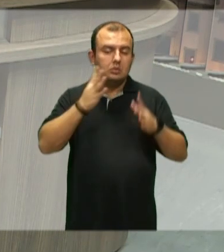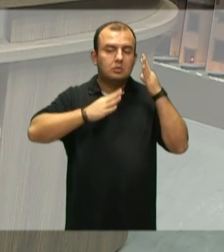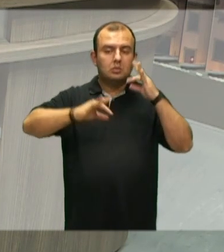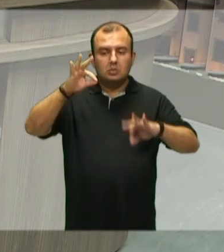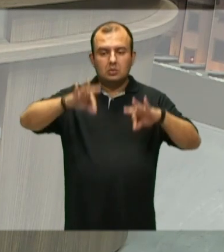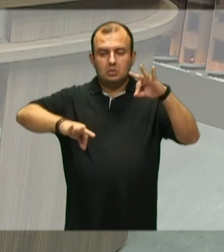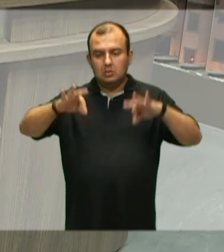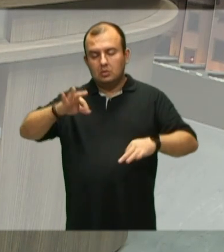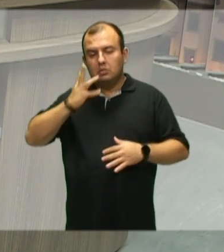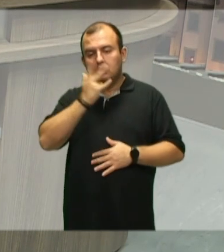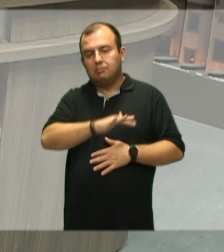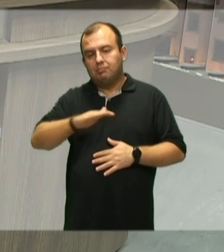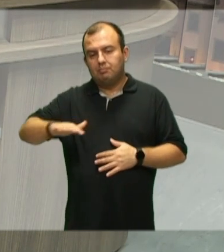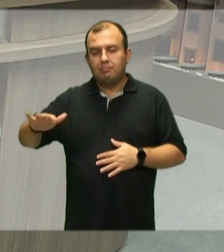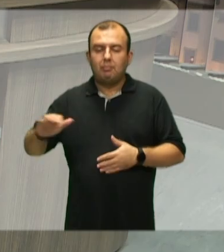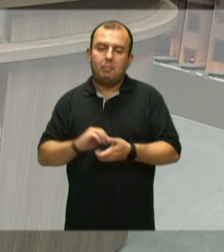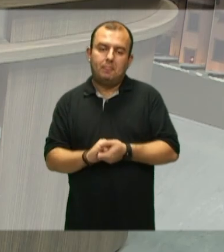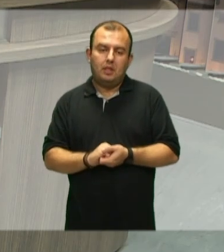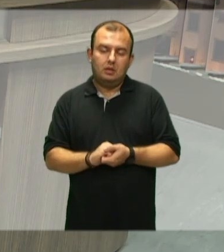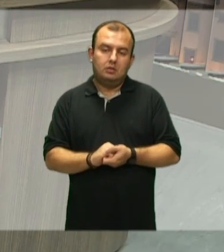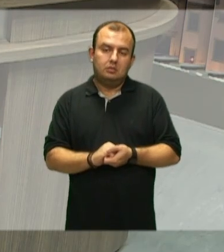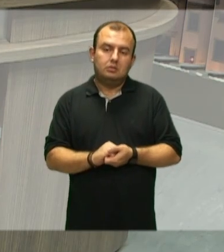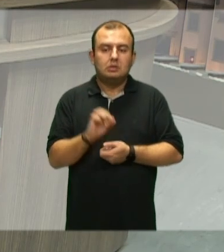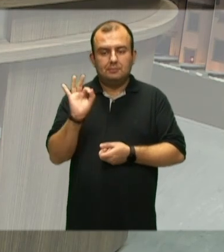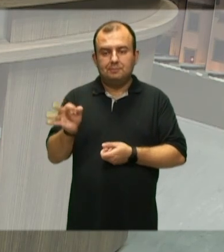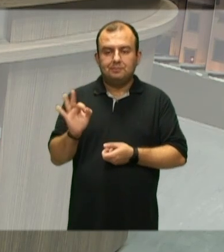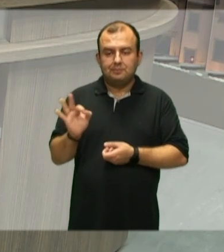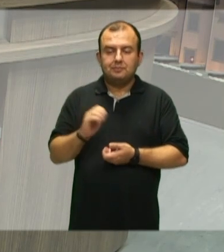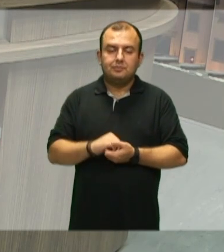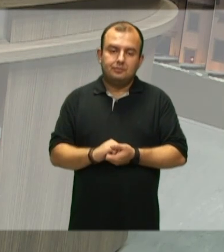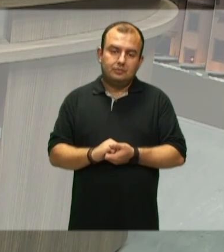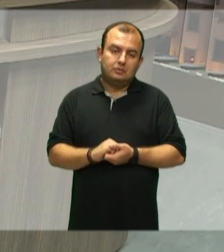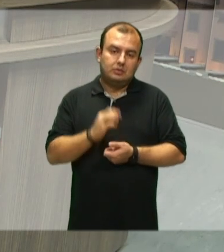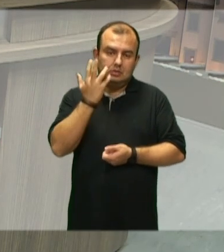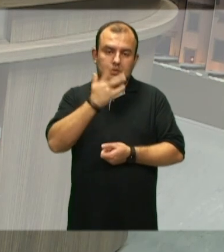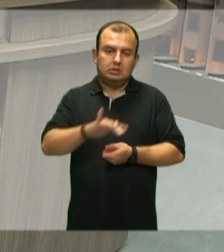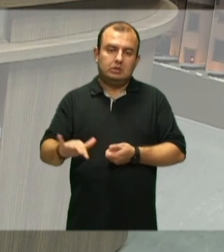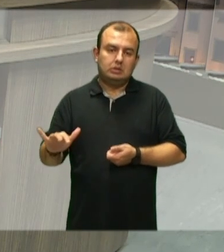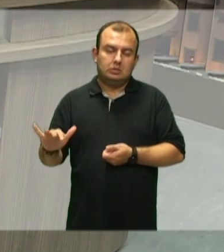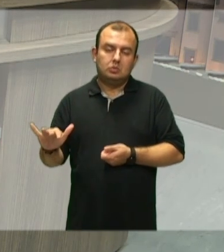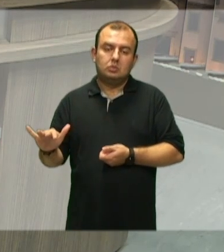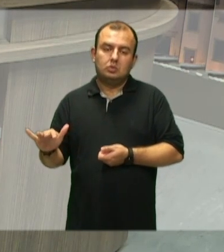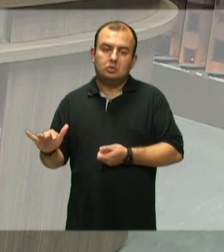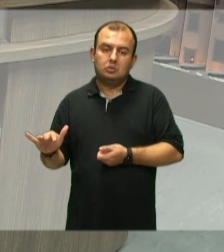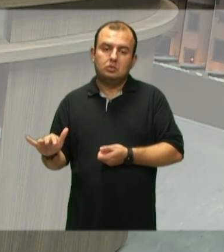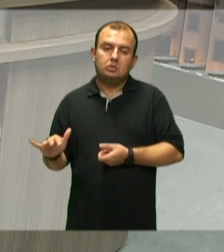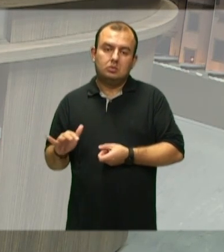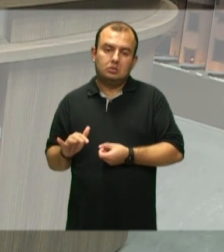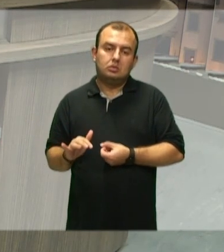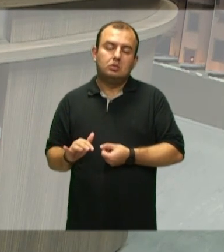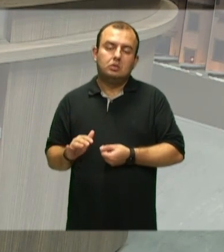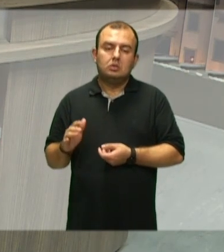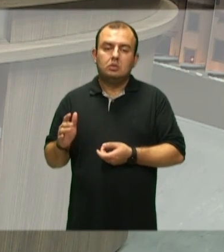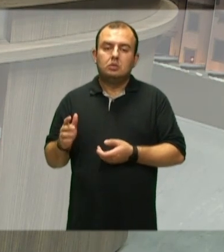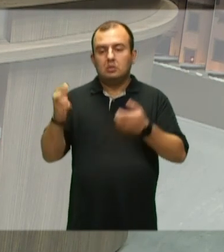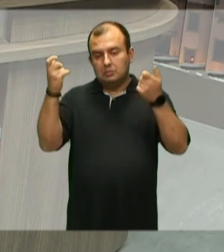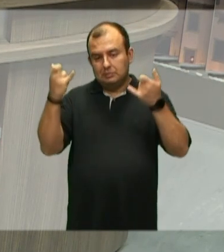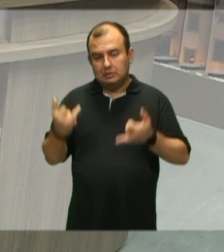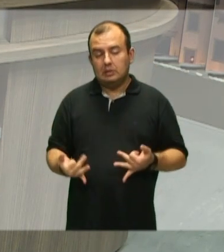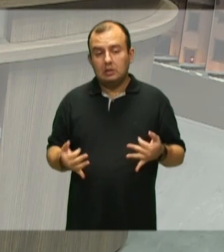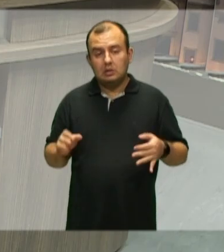teatro infantil, né? Exatamente. Que a gente diz que é infantil, mas ele é infantil pela